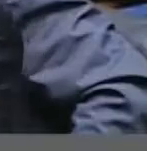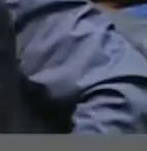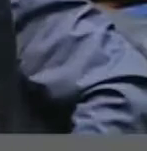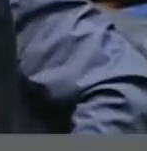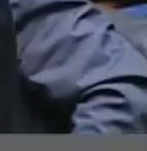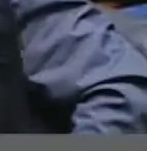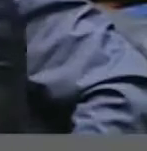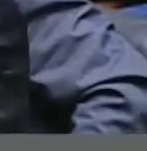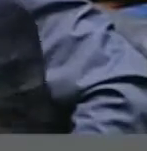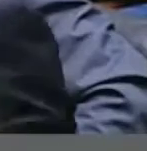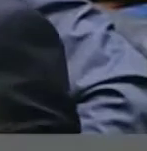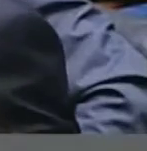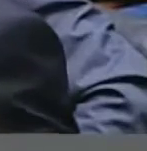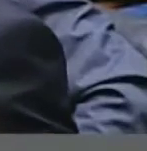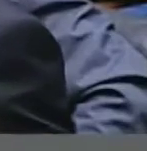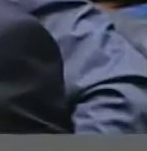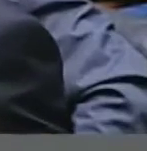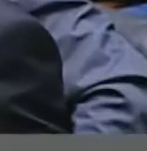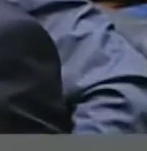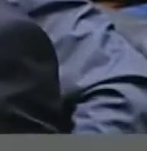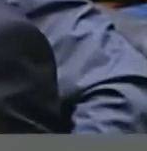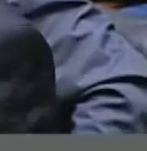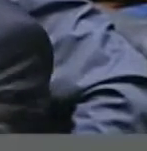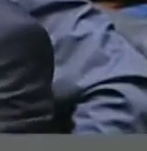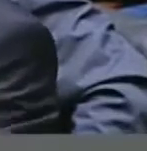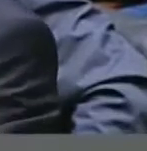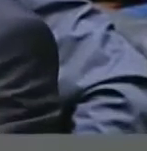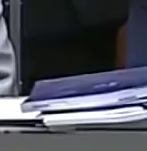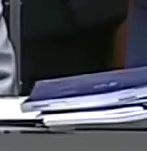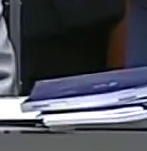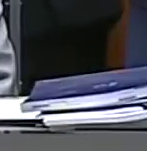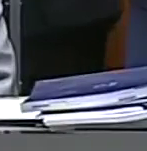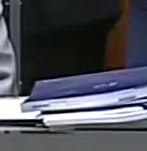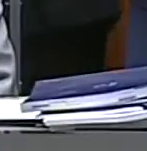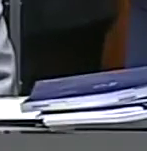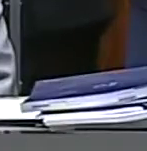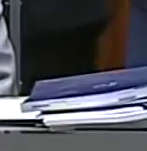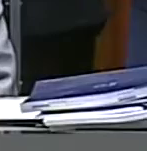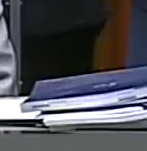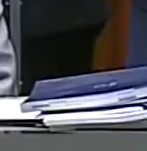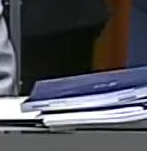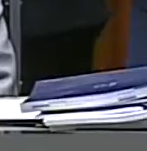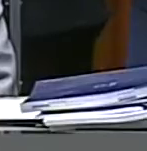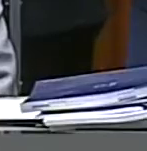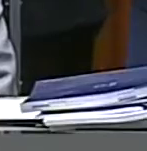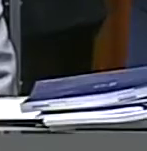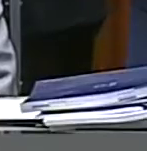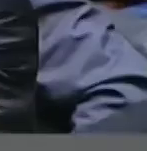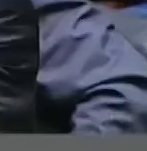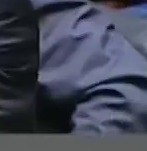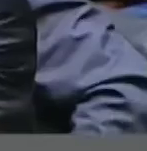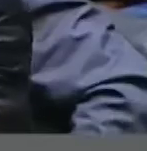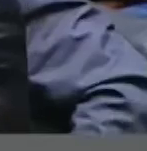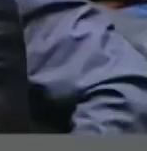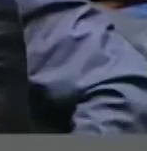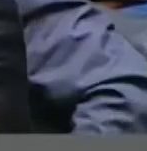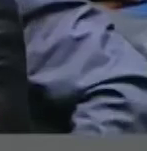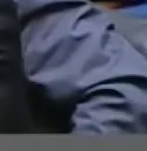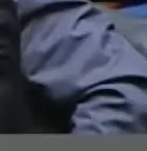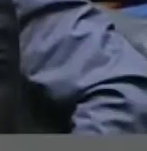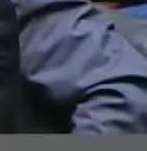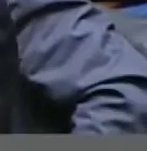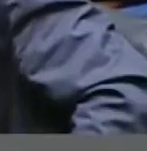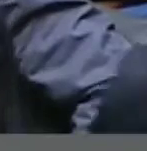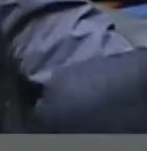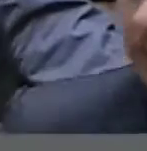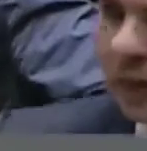a cultura seja beneficiária da existência de uma pasta, e não algumas pessoas. Eu fui um dos deputados autores da lei que criou